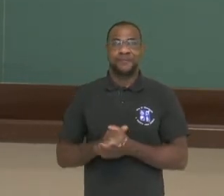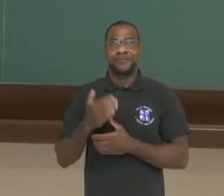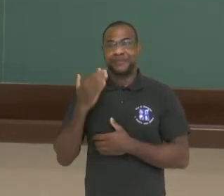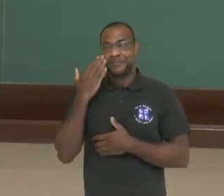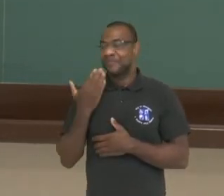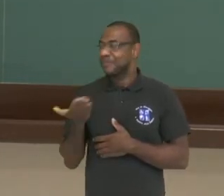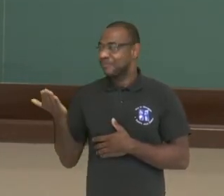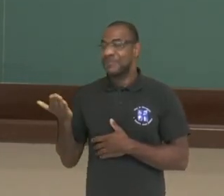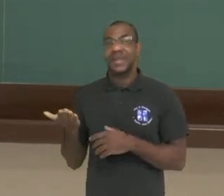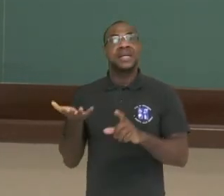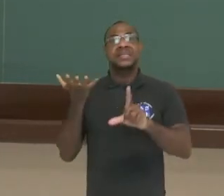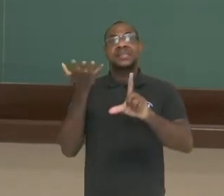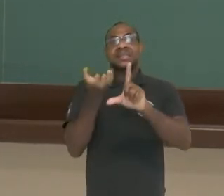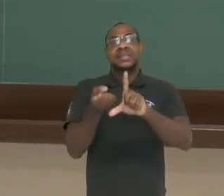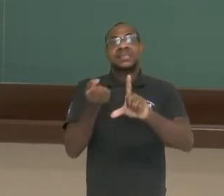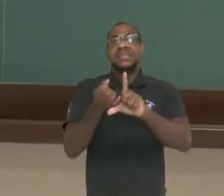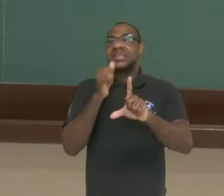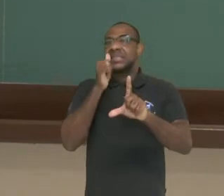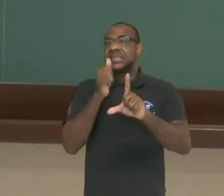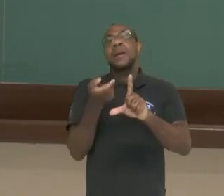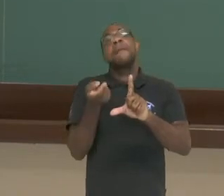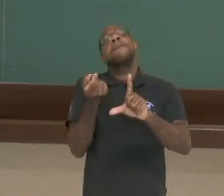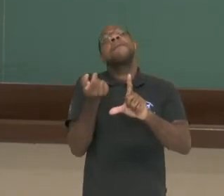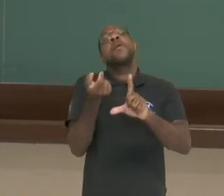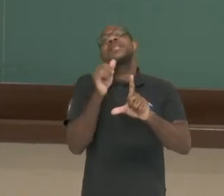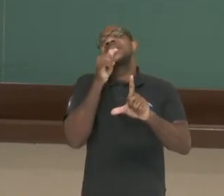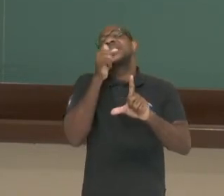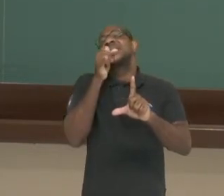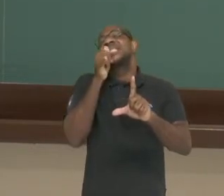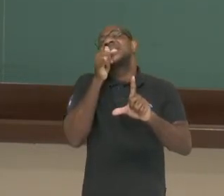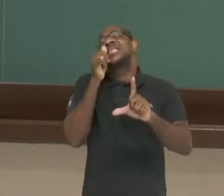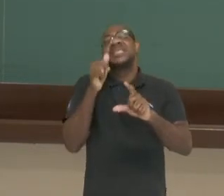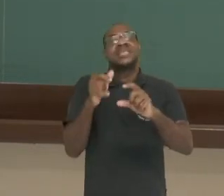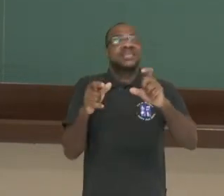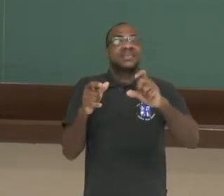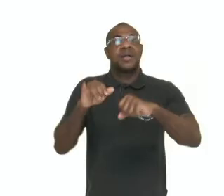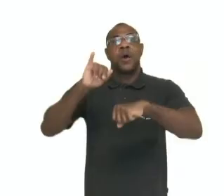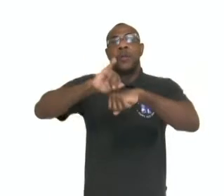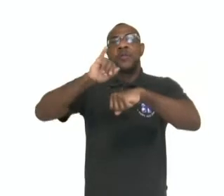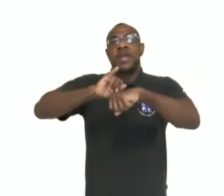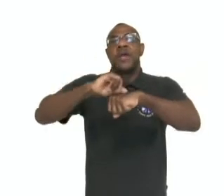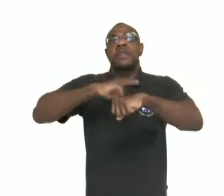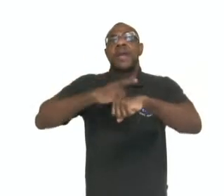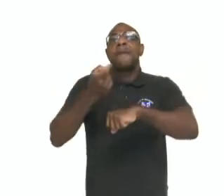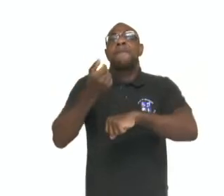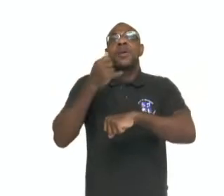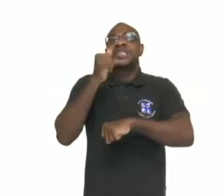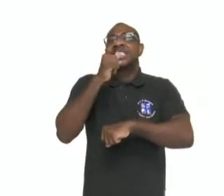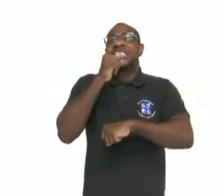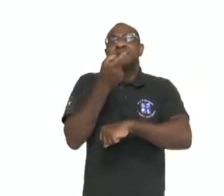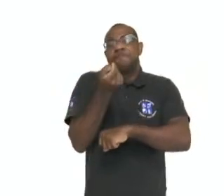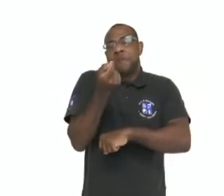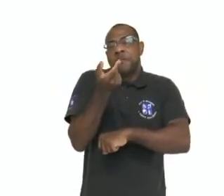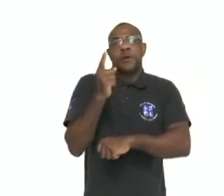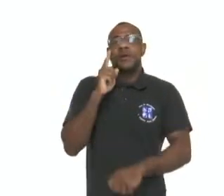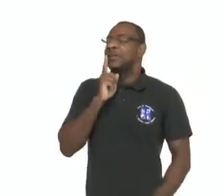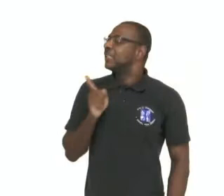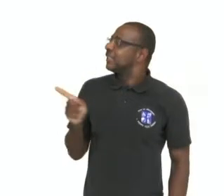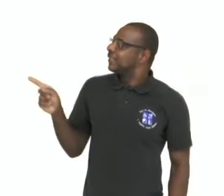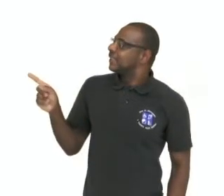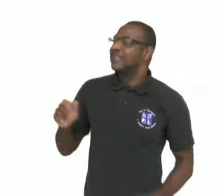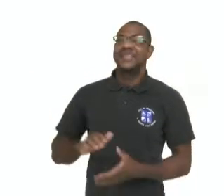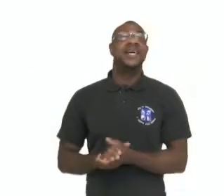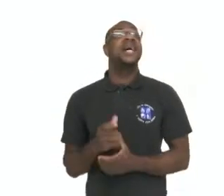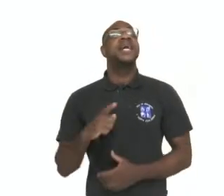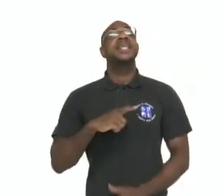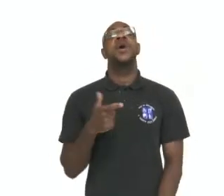para o uso ali no banho, na hora de ligar ali o chuveiro? Pois muito bem, aqui também nós temos alguns outros exemplos,